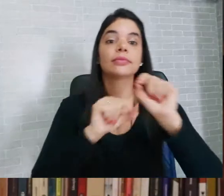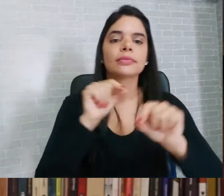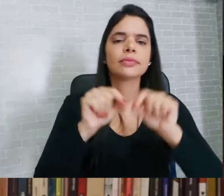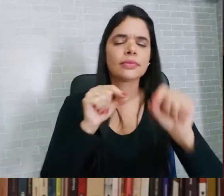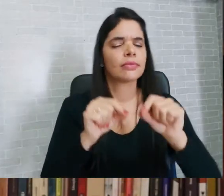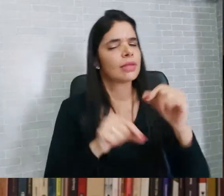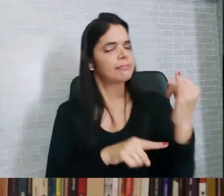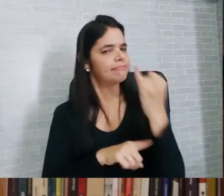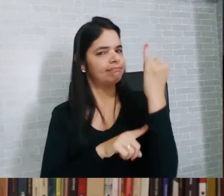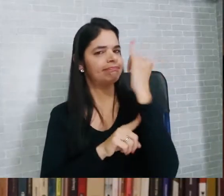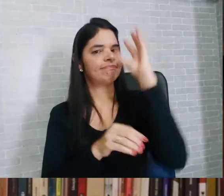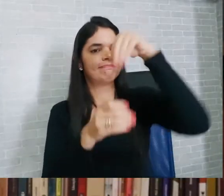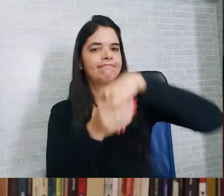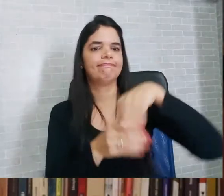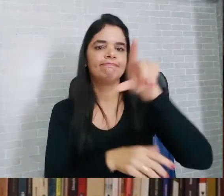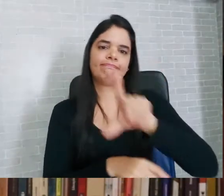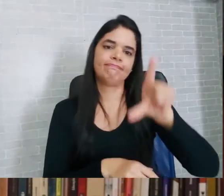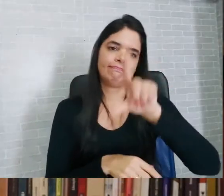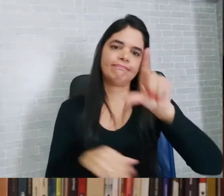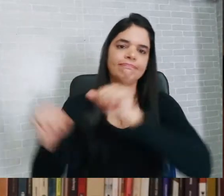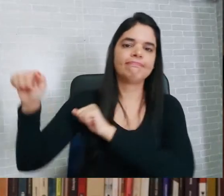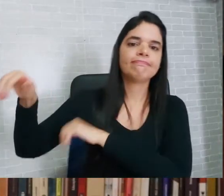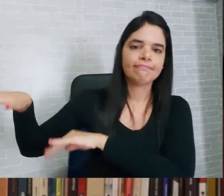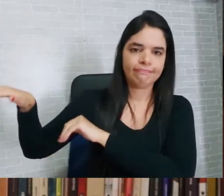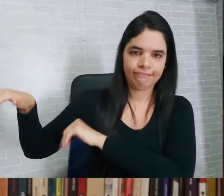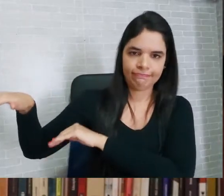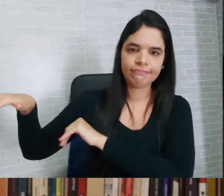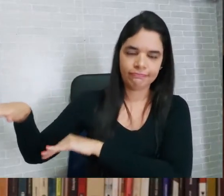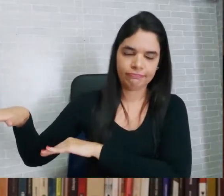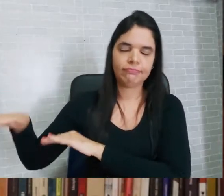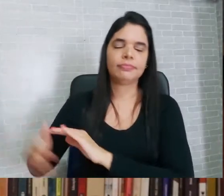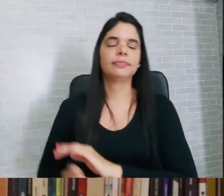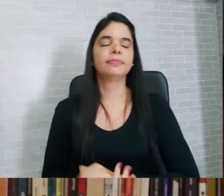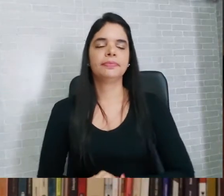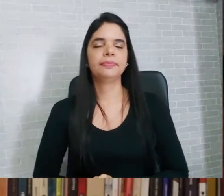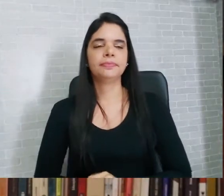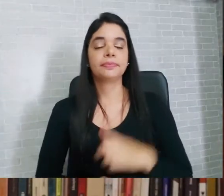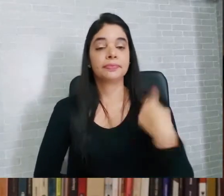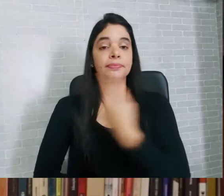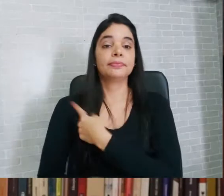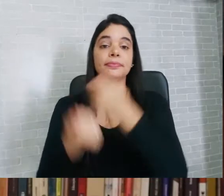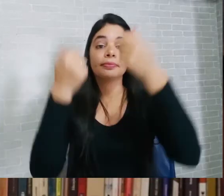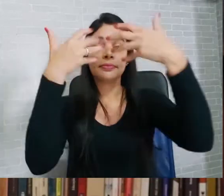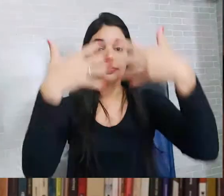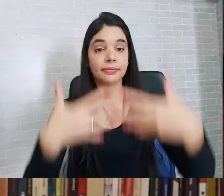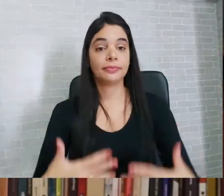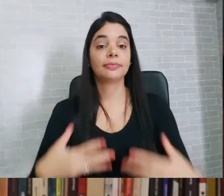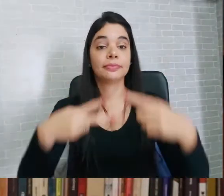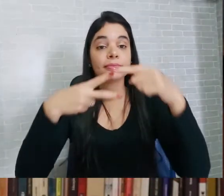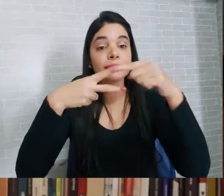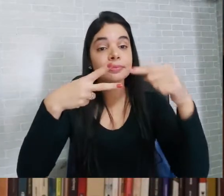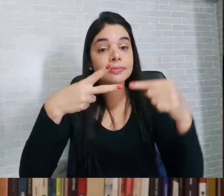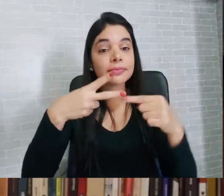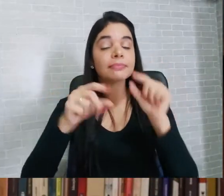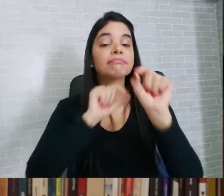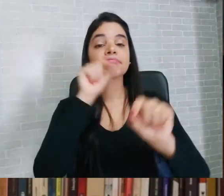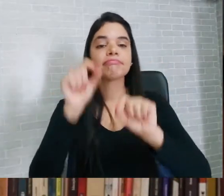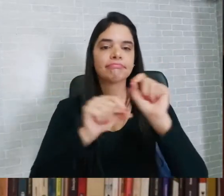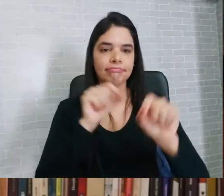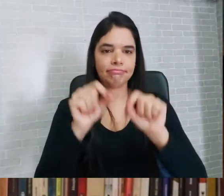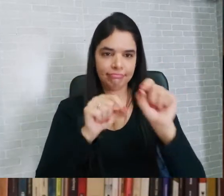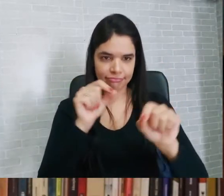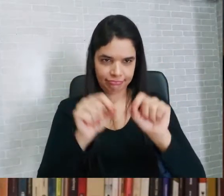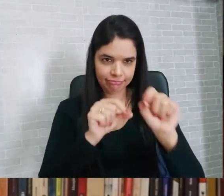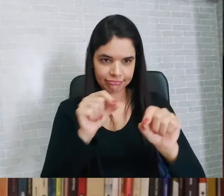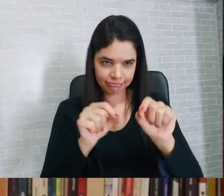super importante para a literatura da Guiana Francesa, que a gente menciona em 2 adjetivos,